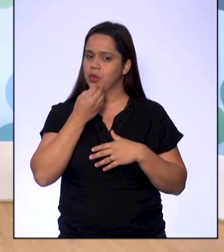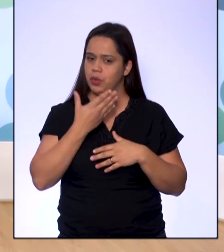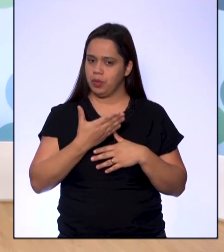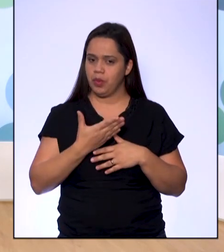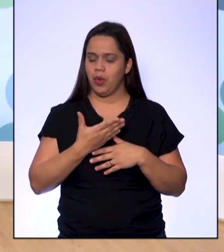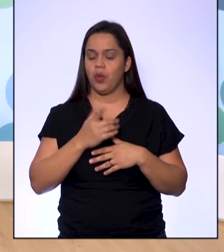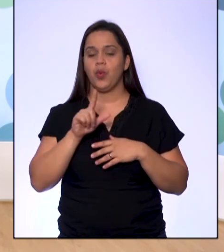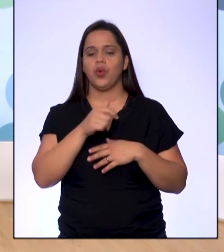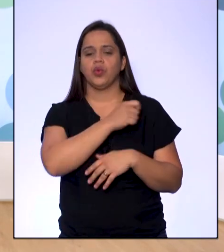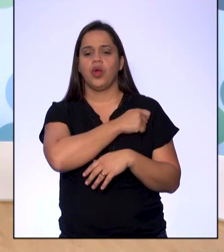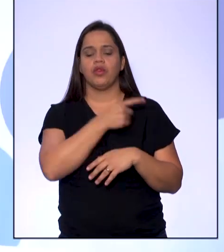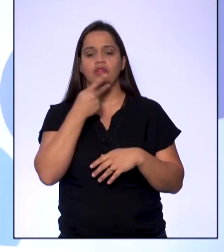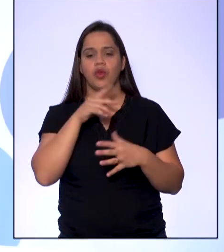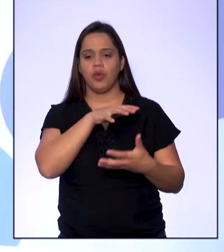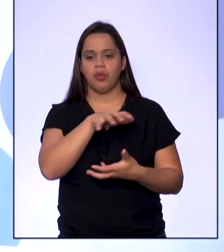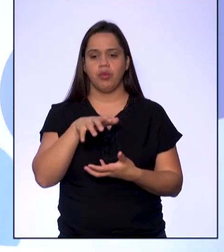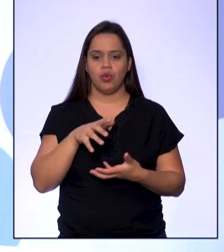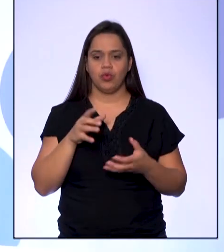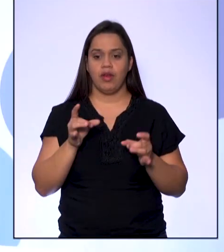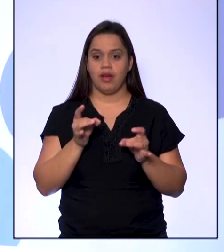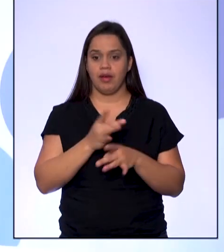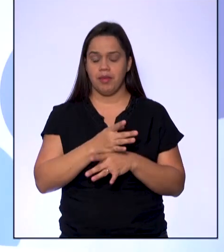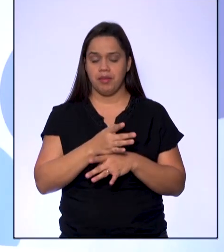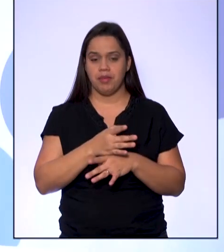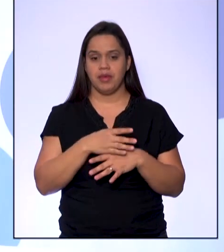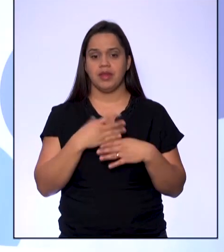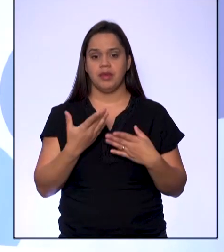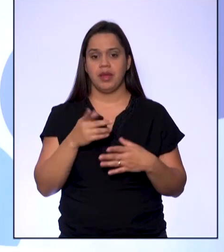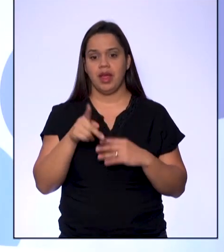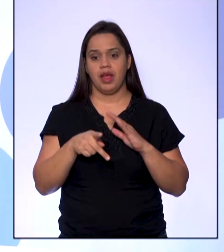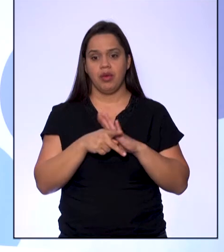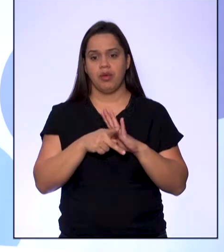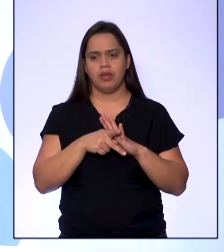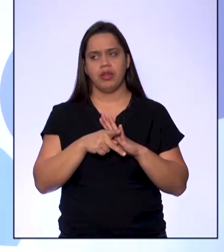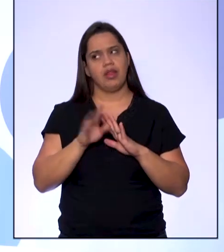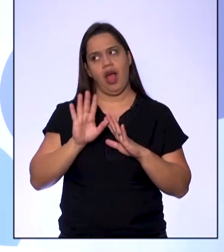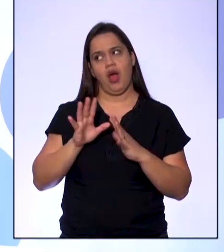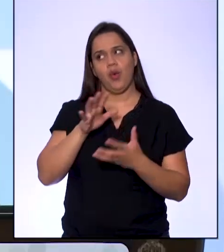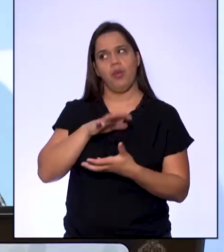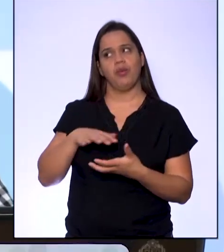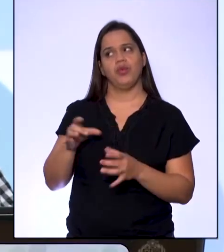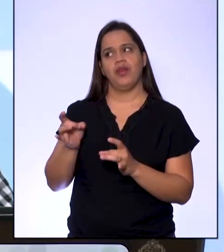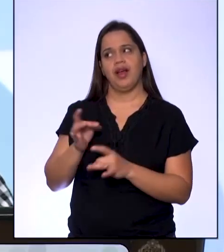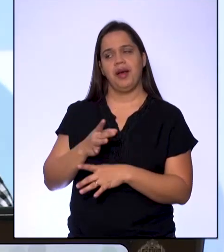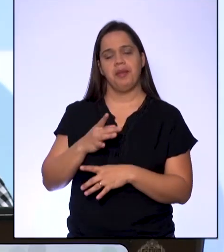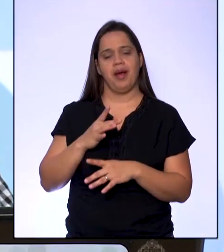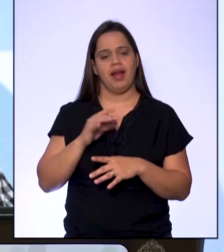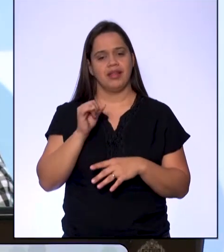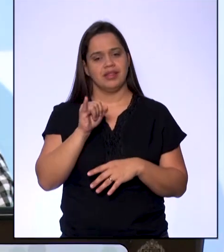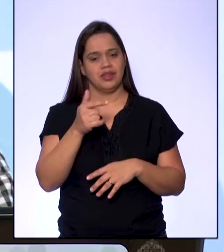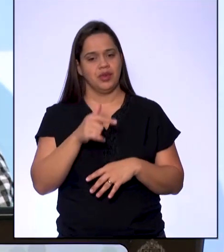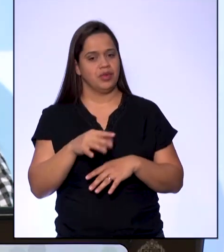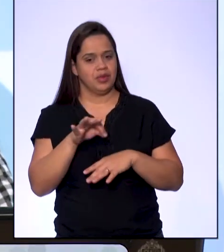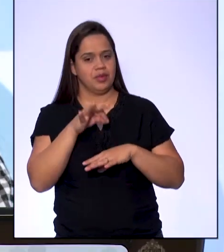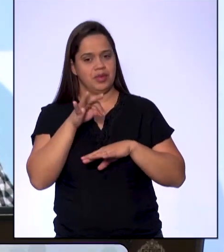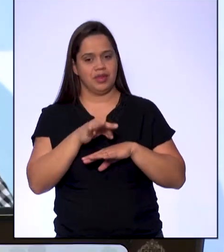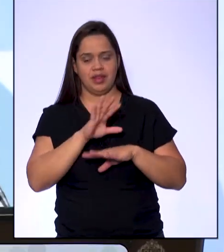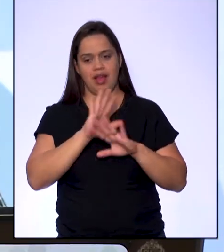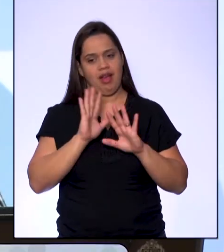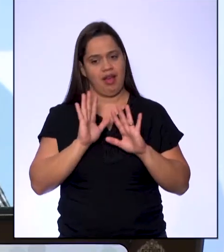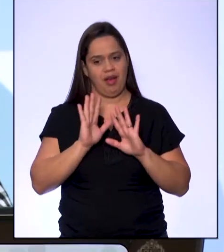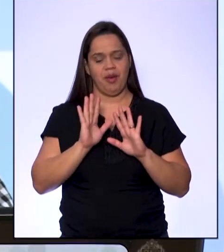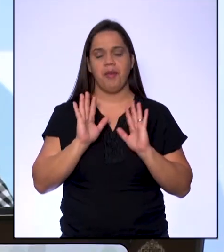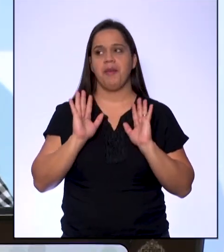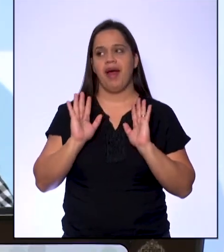Gabriel muito coloca, o mundo vai crítica. acabar, né? É uma forma muito crítica. Não, o mundo não vai acabar se as abelhas, se as abelhas sumirem.